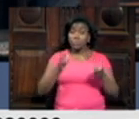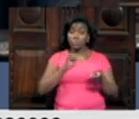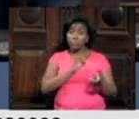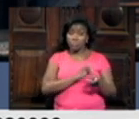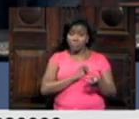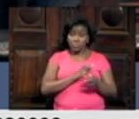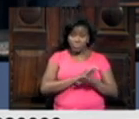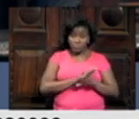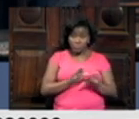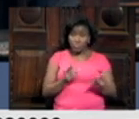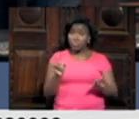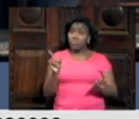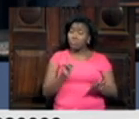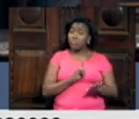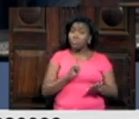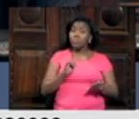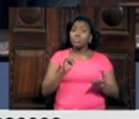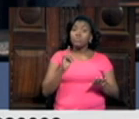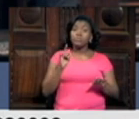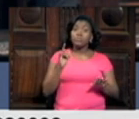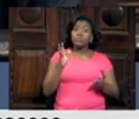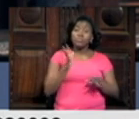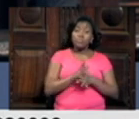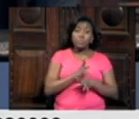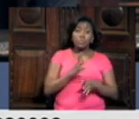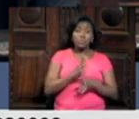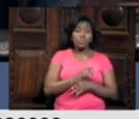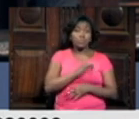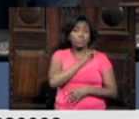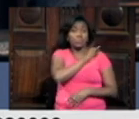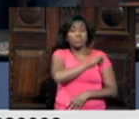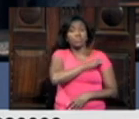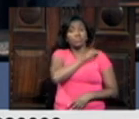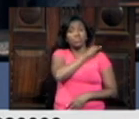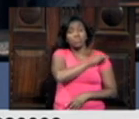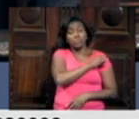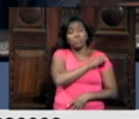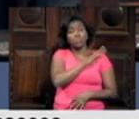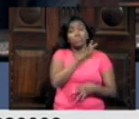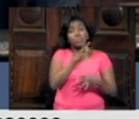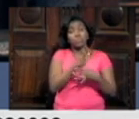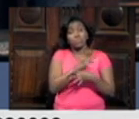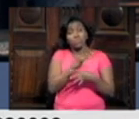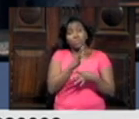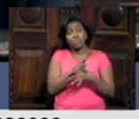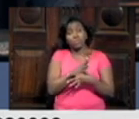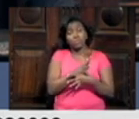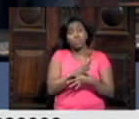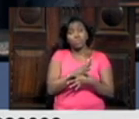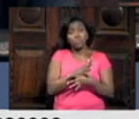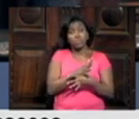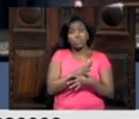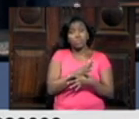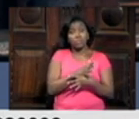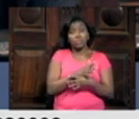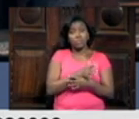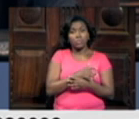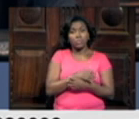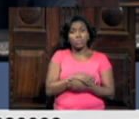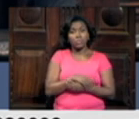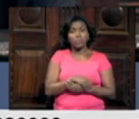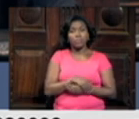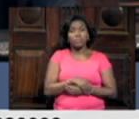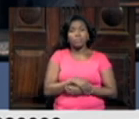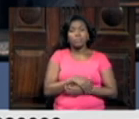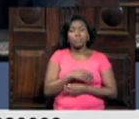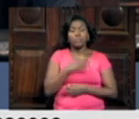a cidade do Rio de Janeiro e a cidade também. Quero pedir um